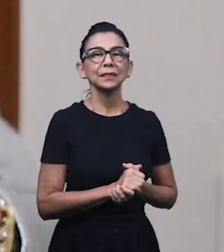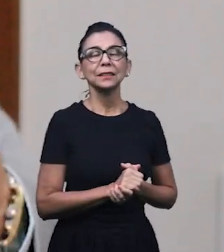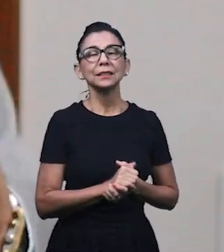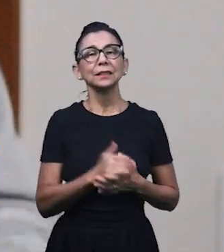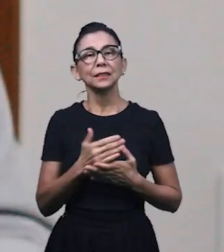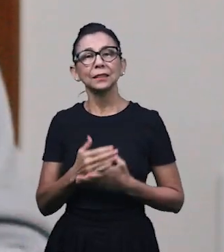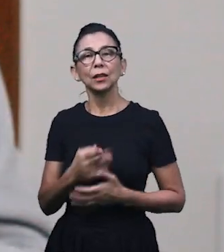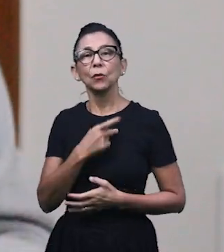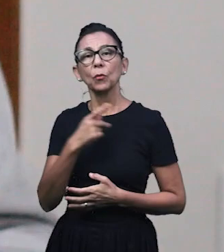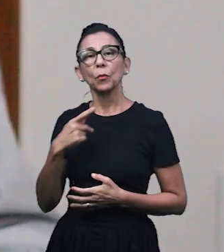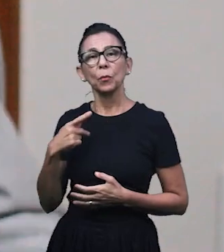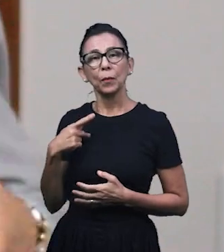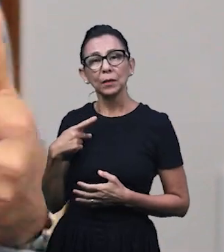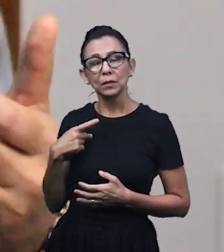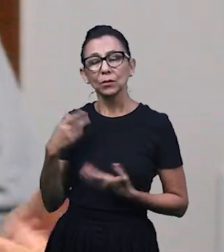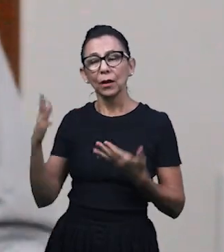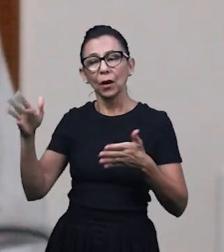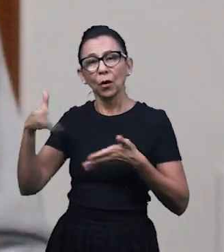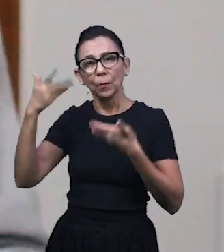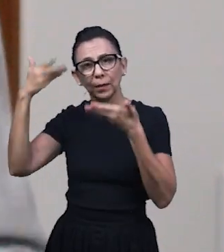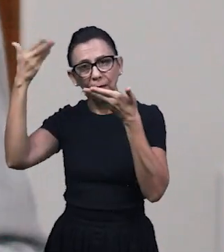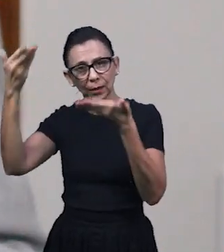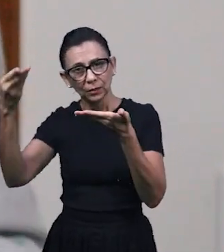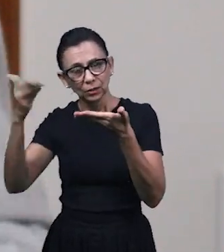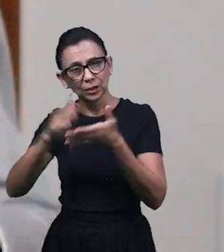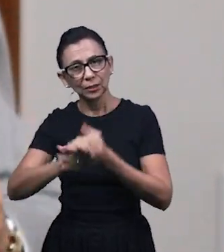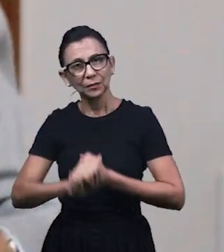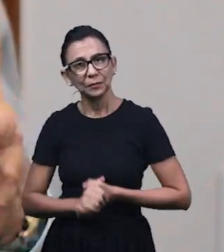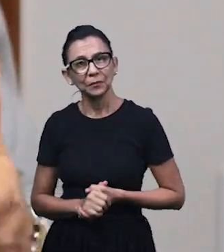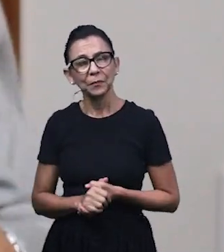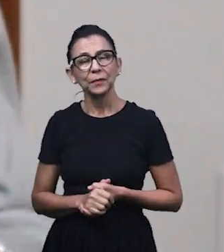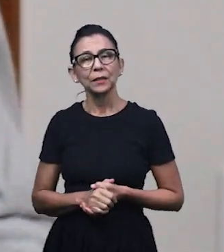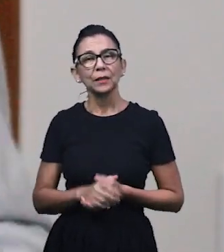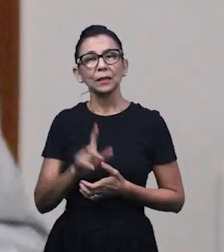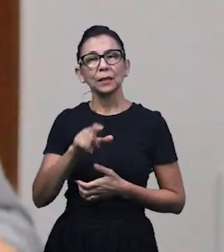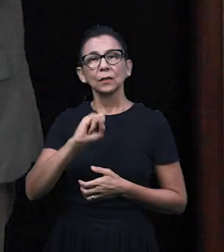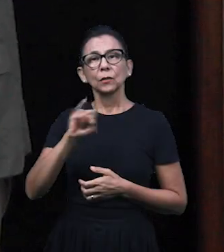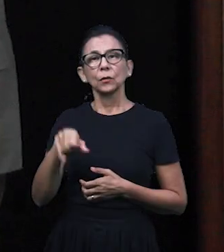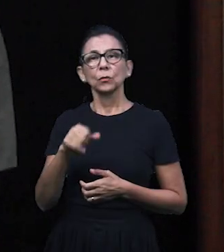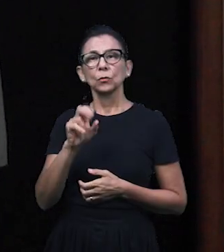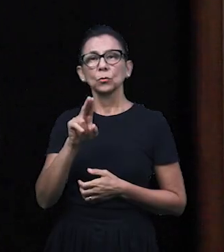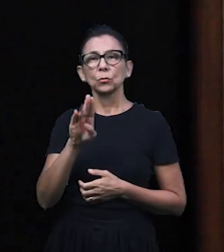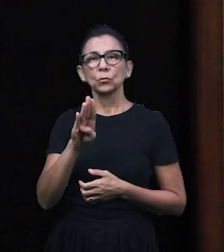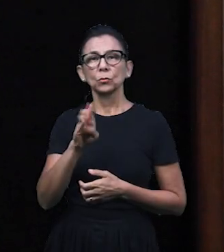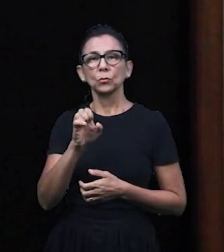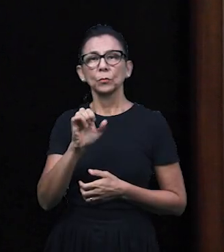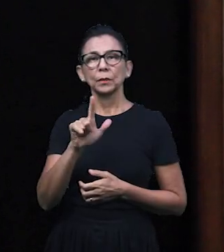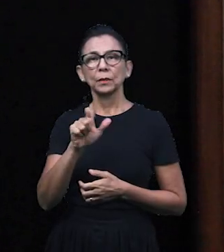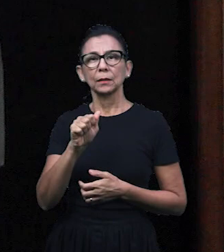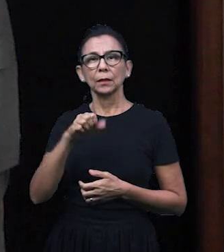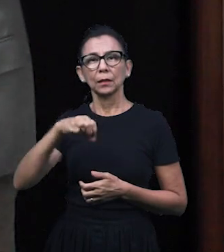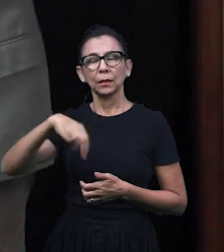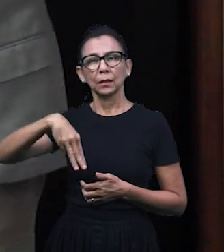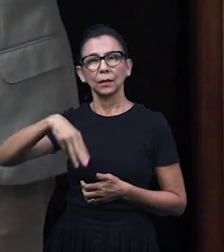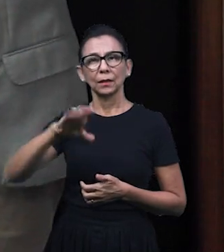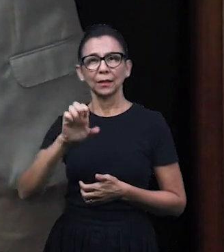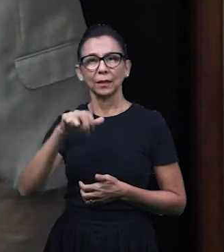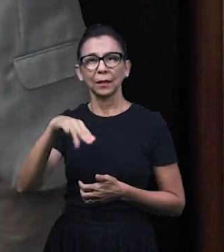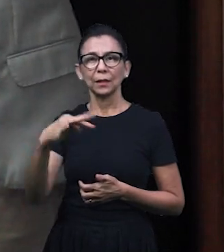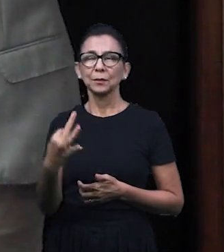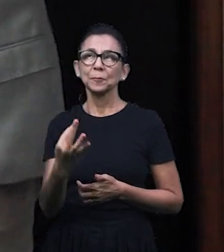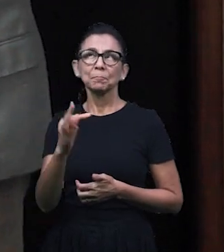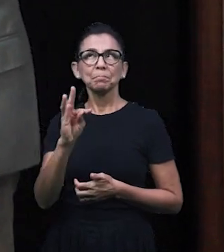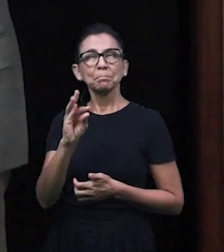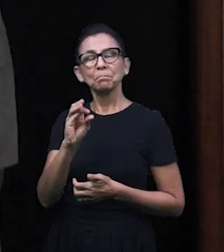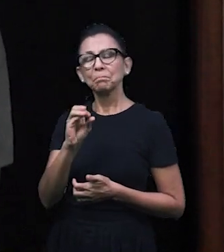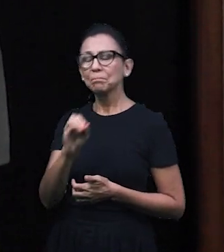esta homenagem, esta ação da igreja, que é o jubilamento. E quando o jubilamento acontece, é como se